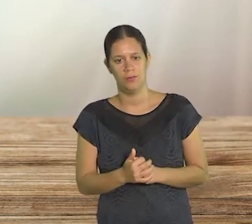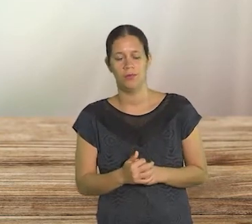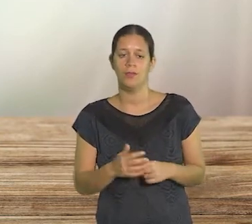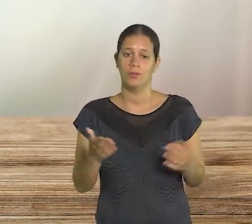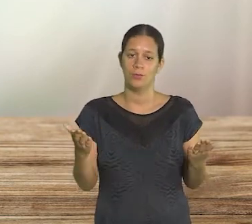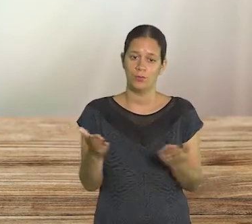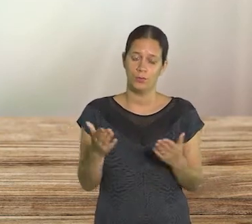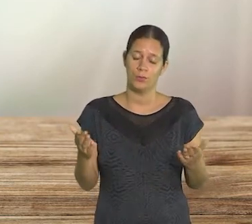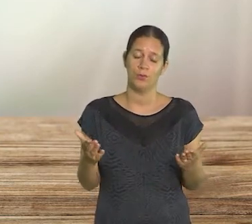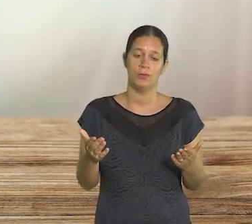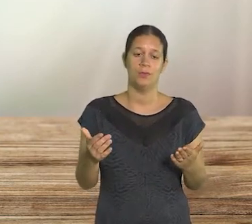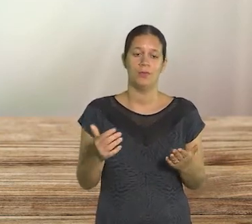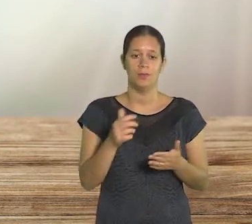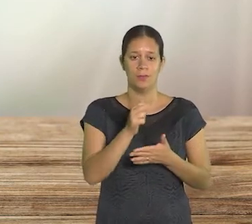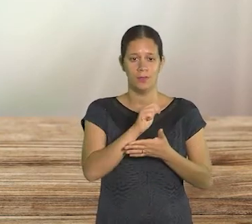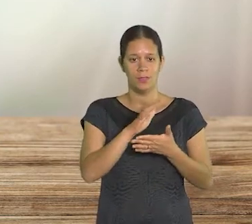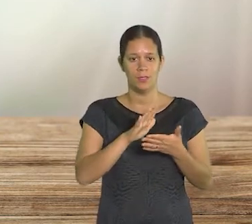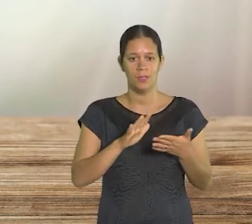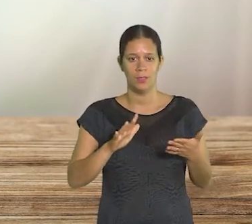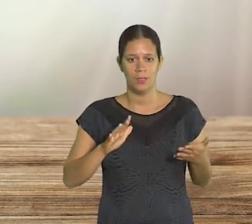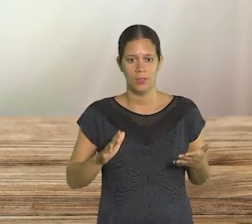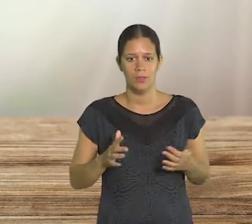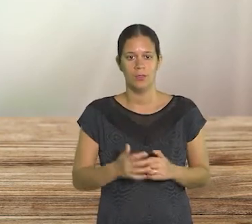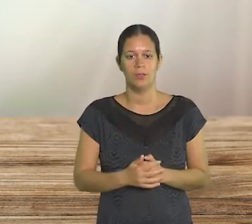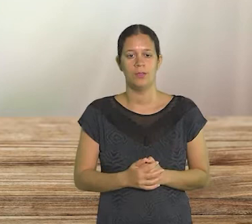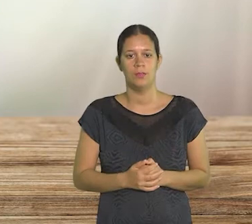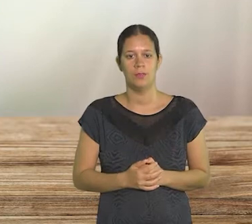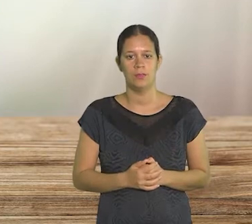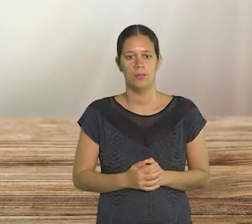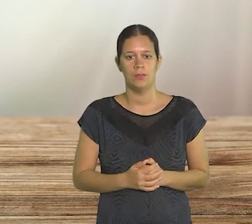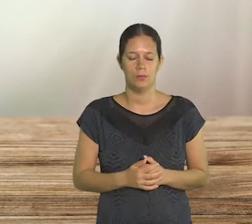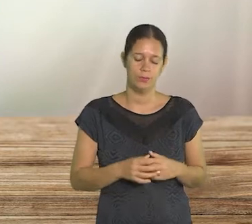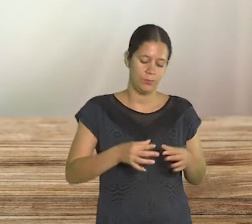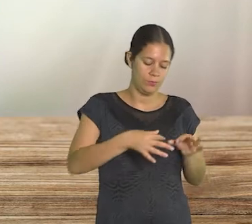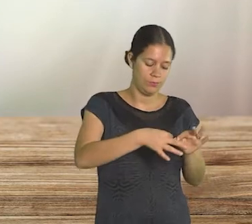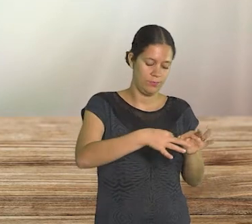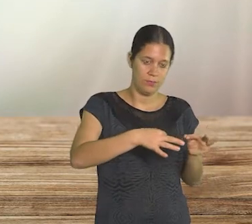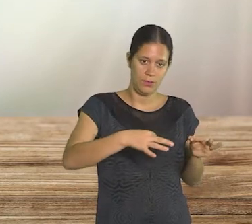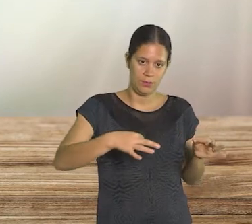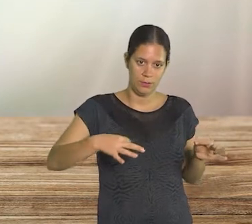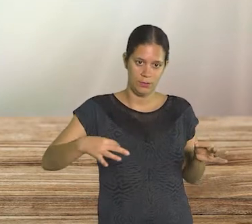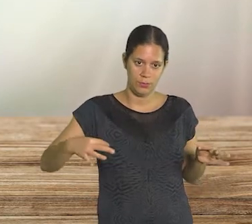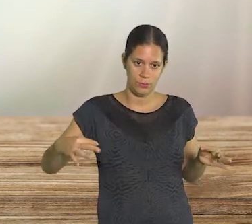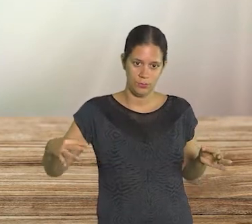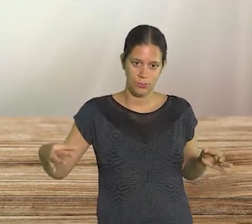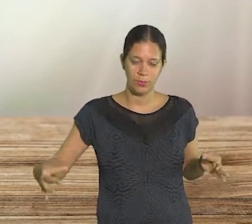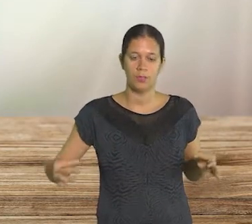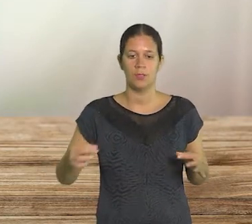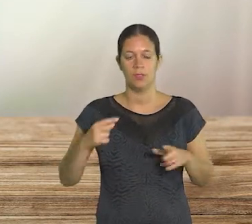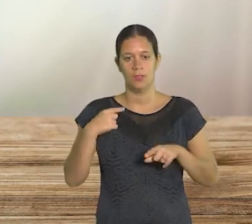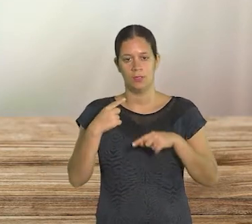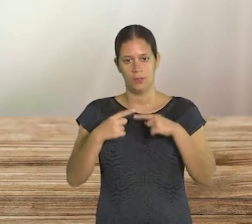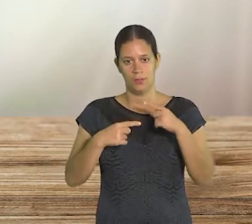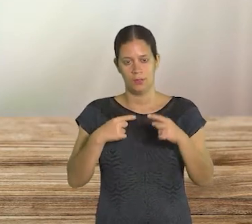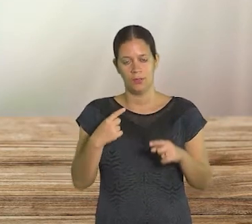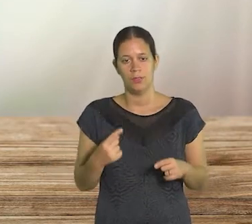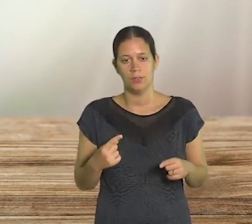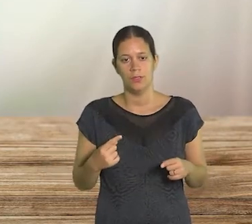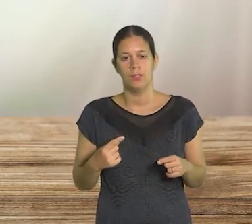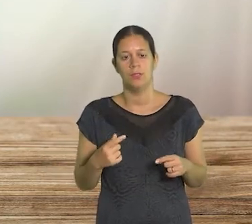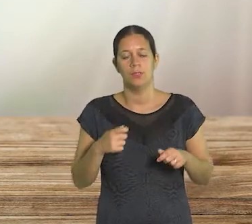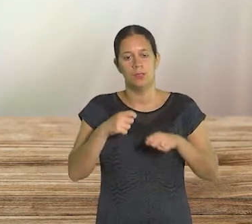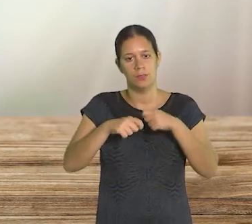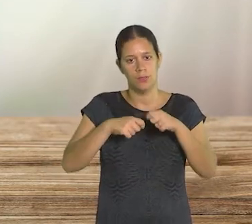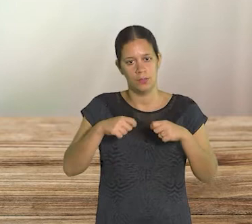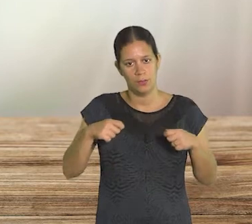é a atividade que a gente vai fazer hoje, tá bom? Então, vamos lá. Primeiro, a gente vai fazer com a fita no chão. Depois, eu vou